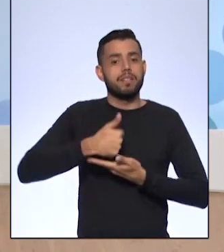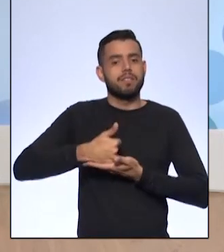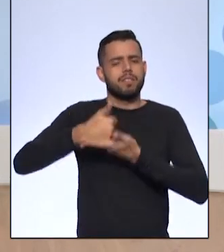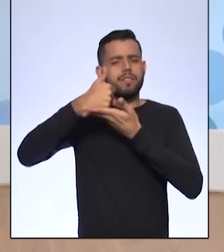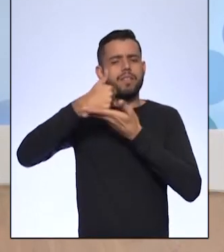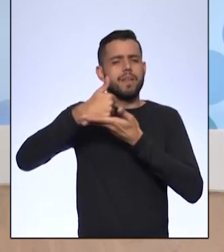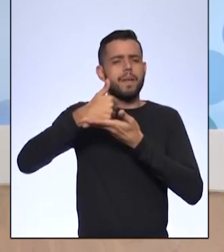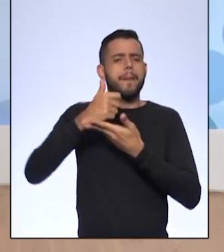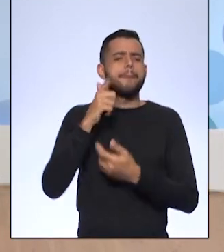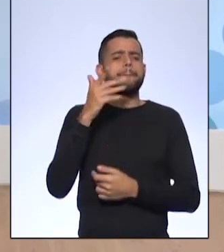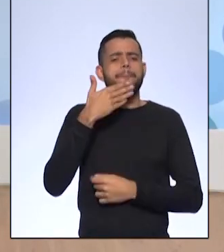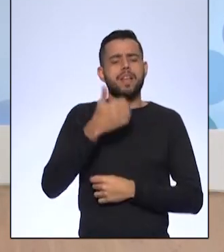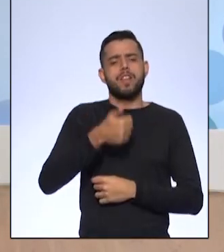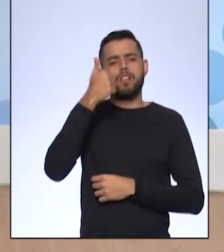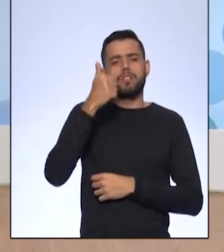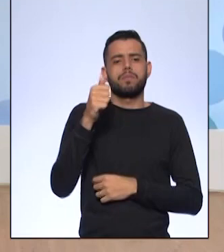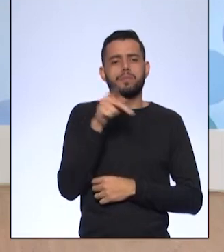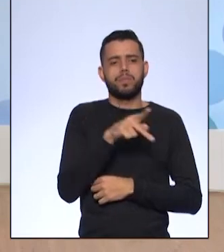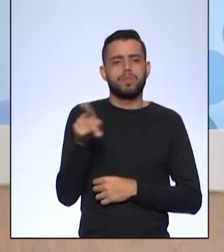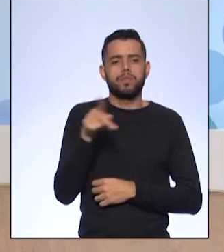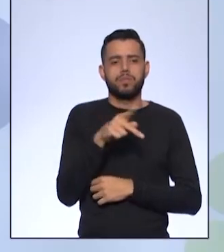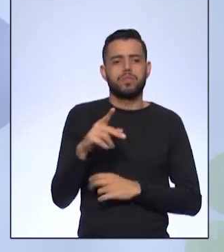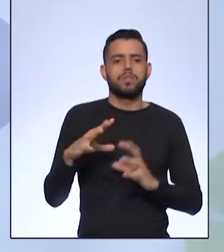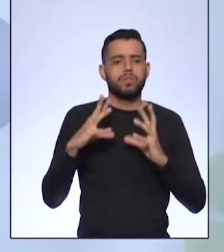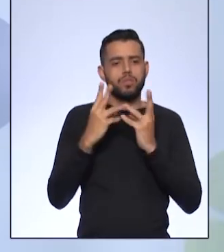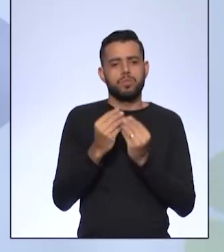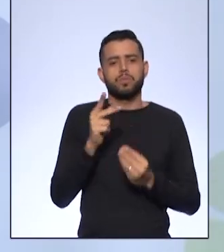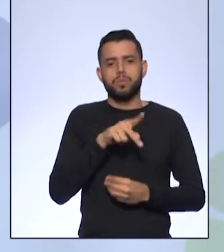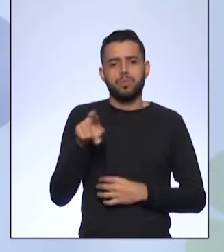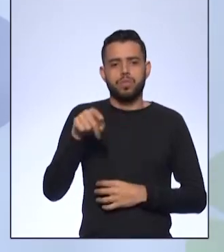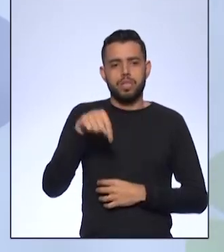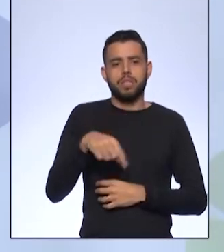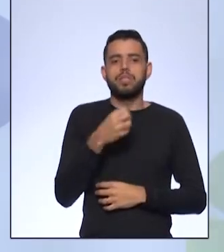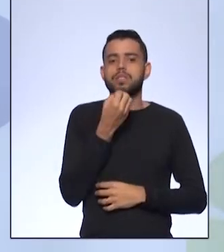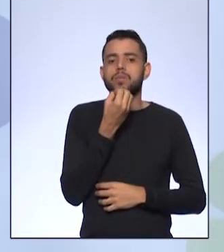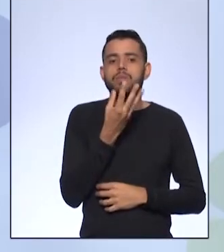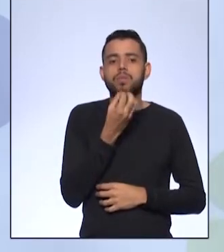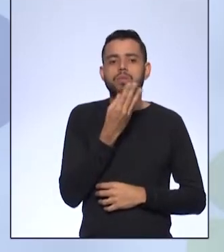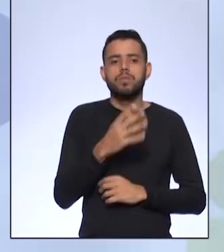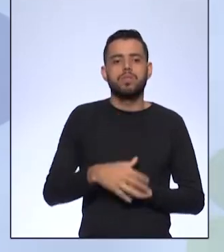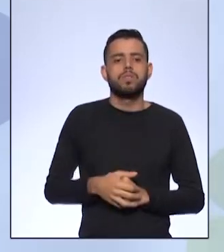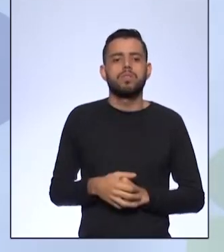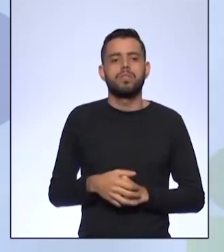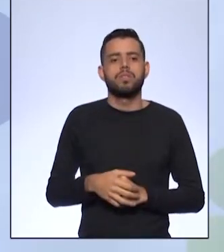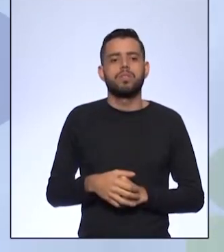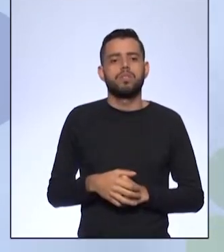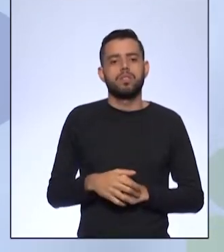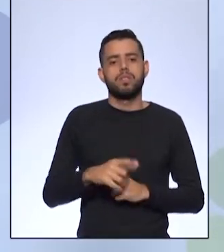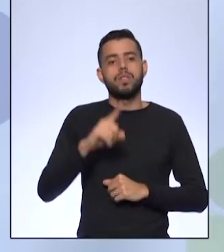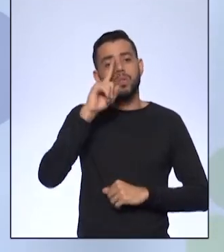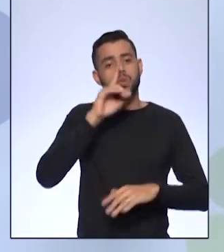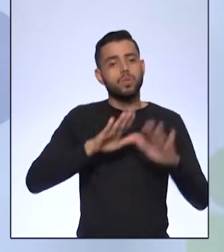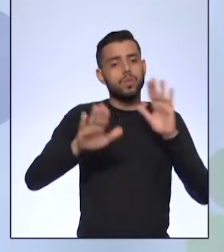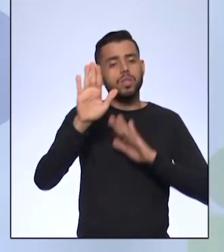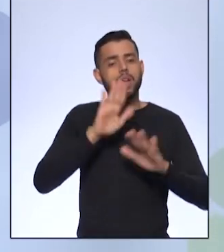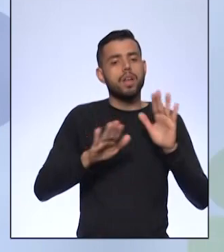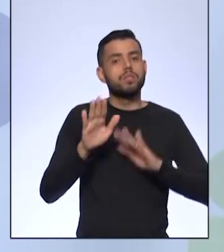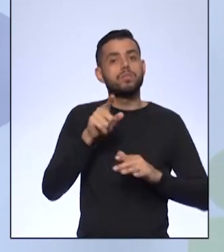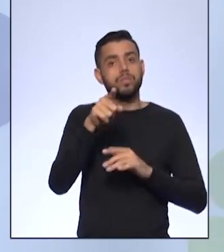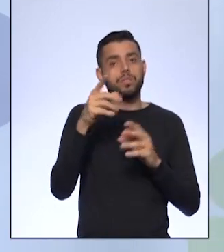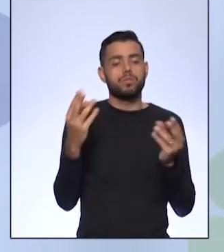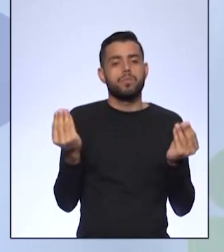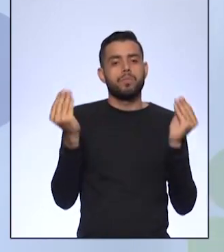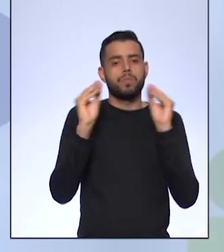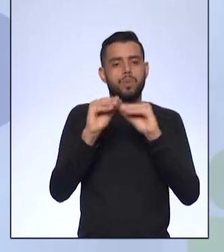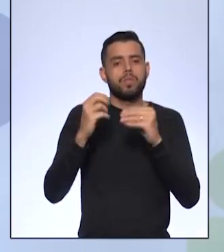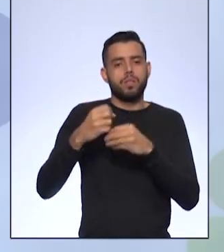melhores professoras, educadoras. Todos os professores daqui são muito bons, tá? Nós somos E maravilhosos. tomem cuidado com o que vocês vão colocar a partir de agora lá no chat,